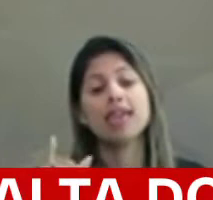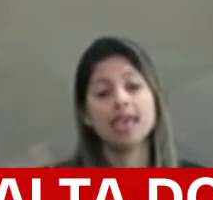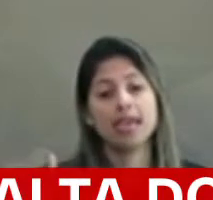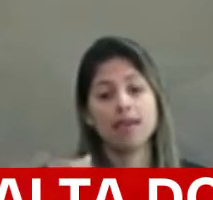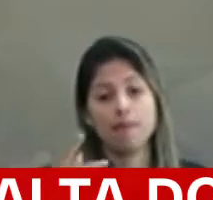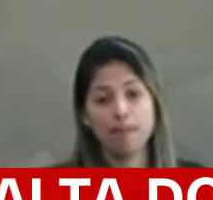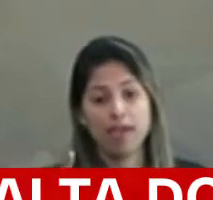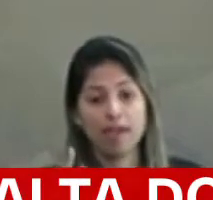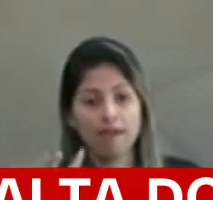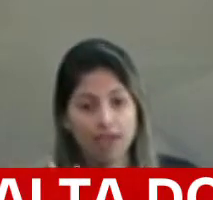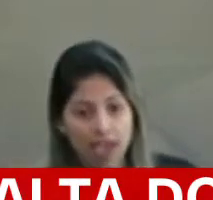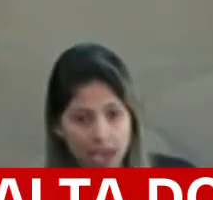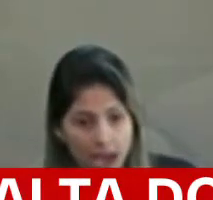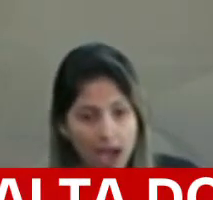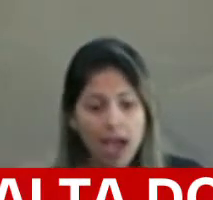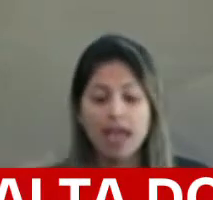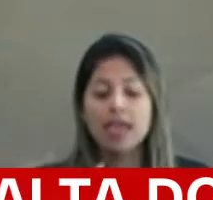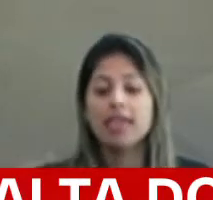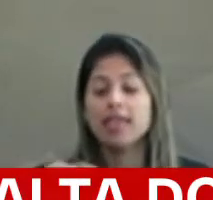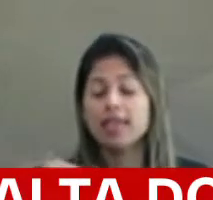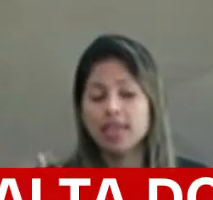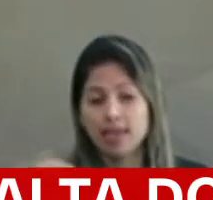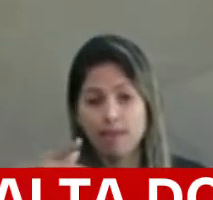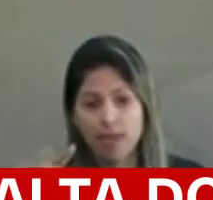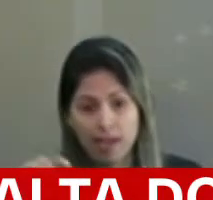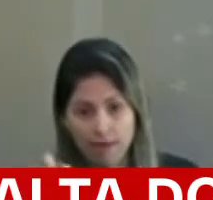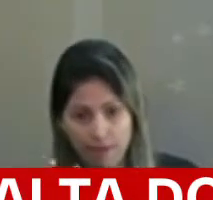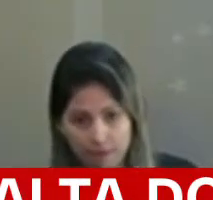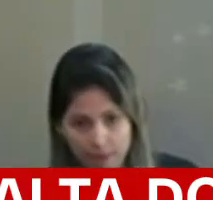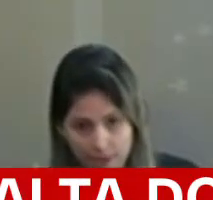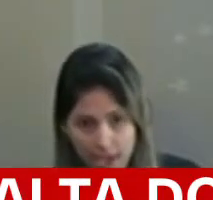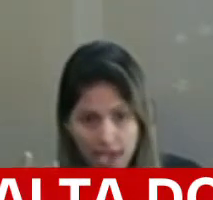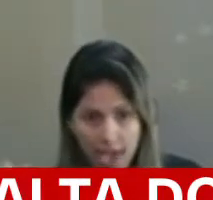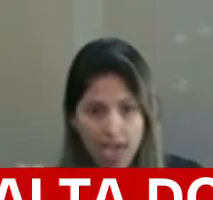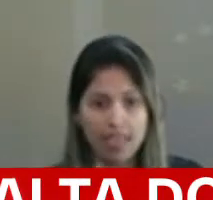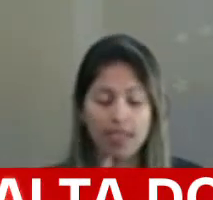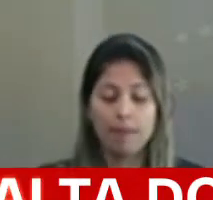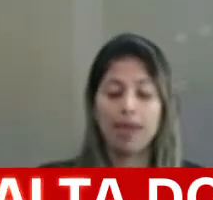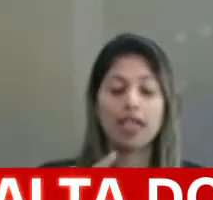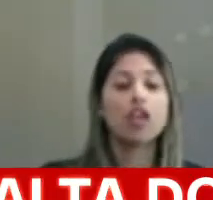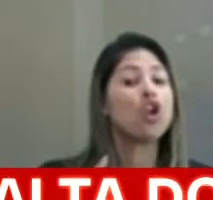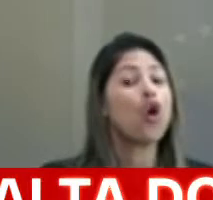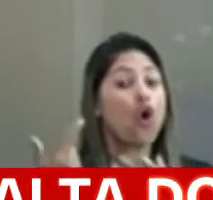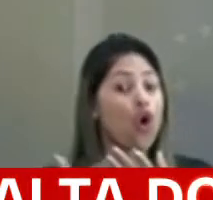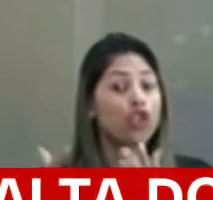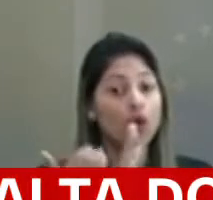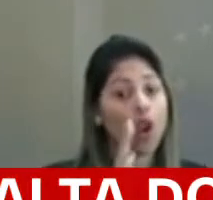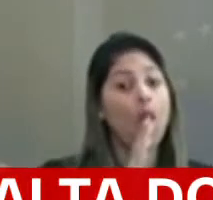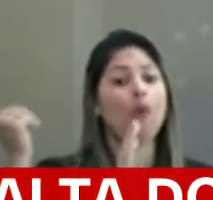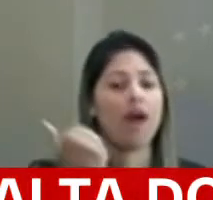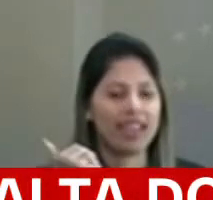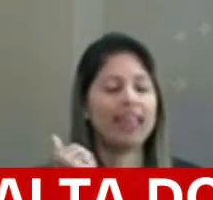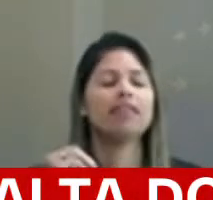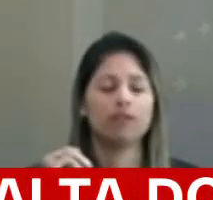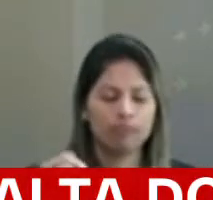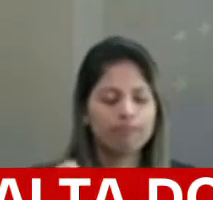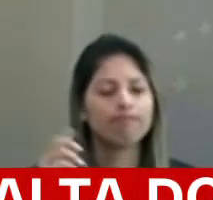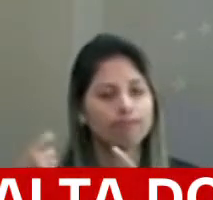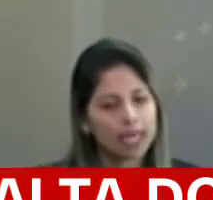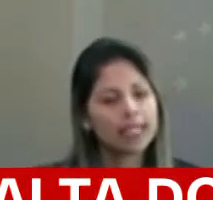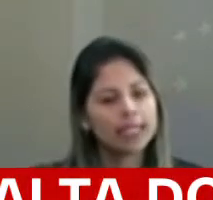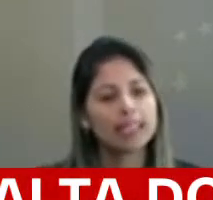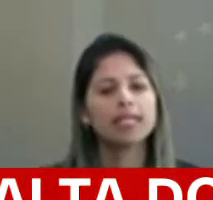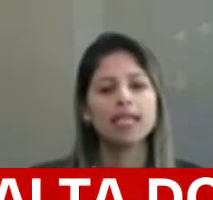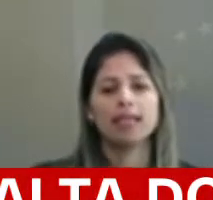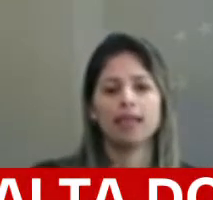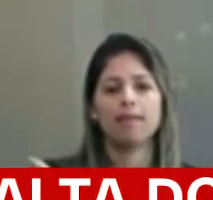FPE, entre outras receitas, deve ter acréscimo também significativo. Então, sob o aspecto,